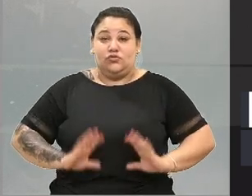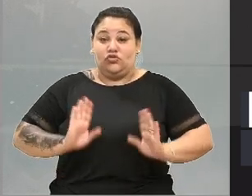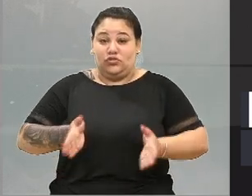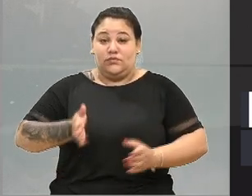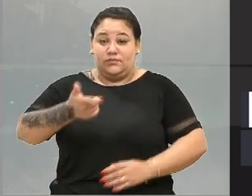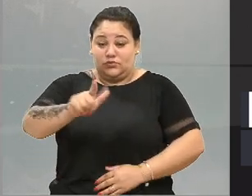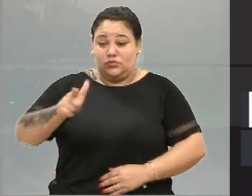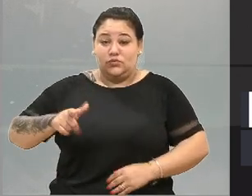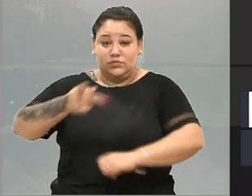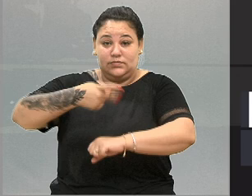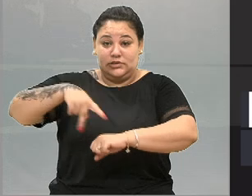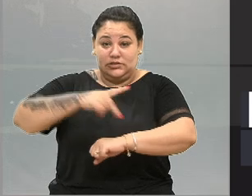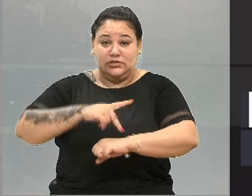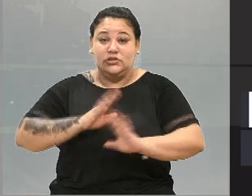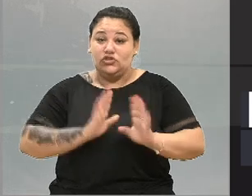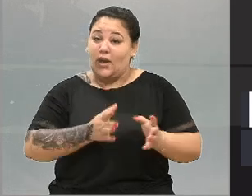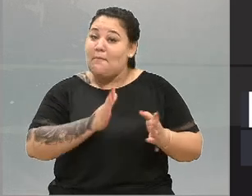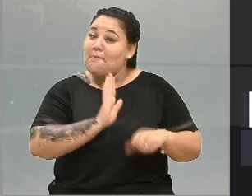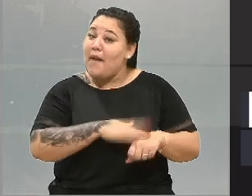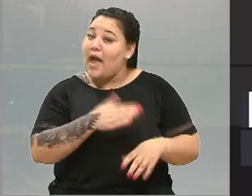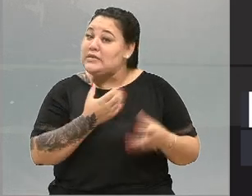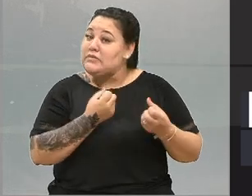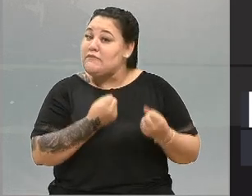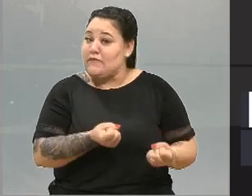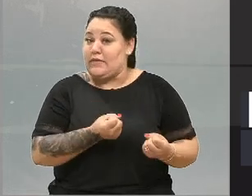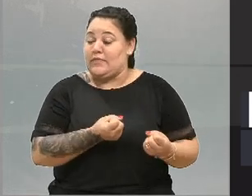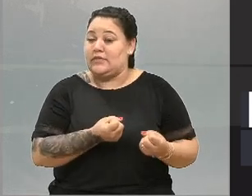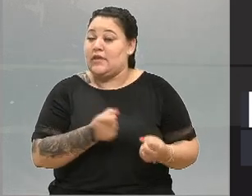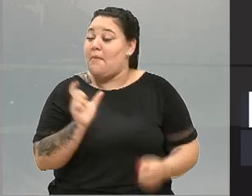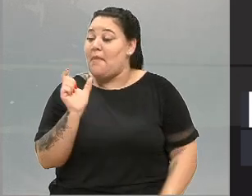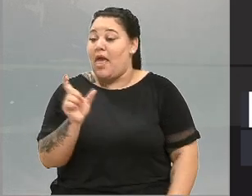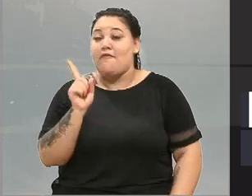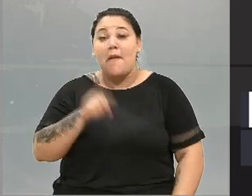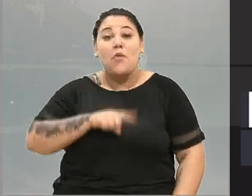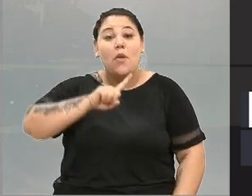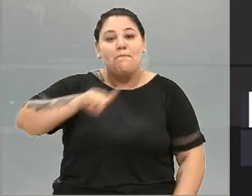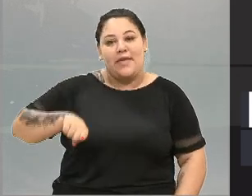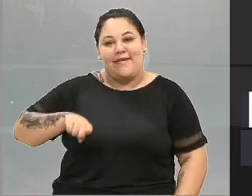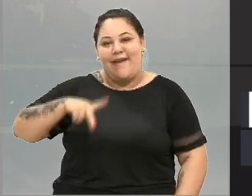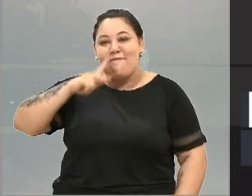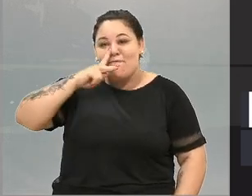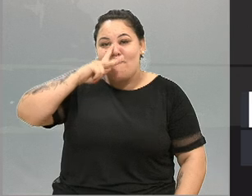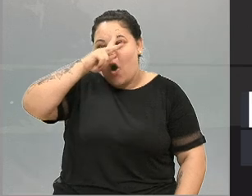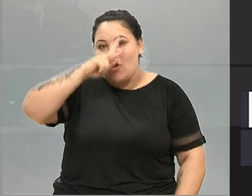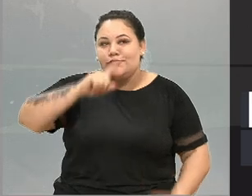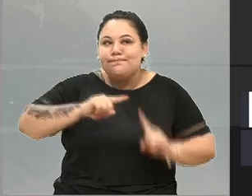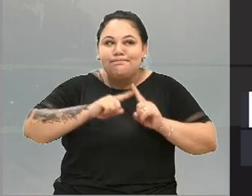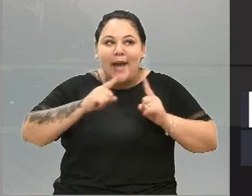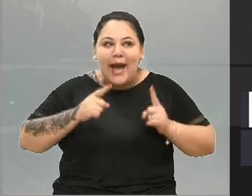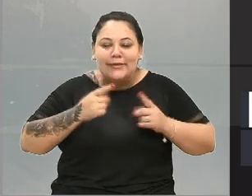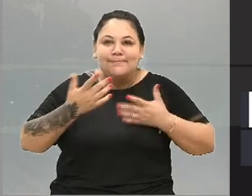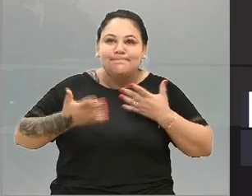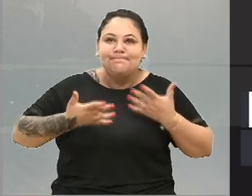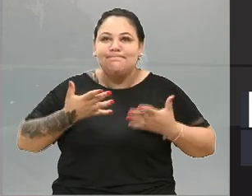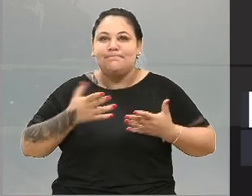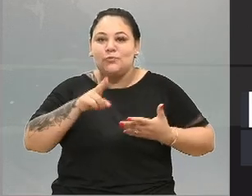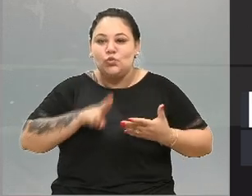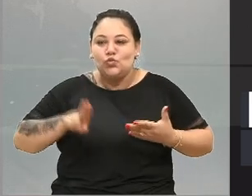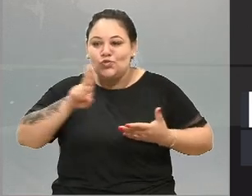têm adotado um endurecimento e, de repente, a palavra proibição ela é forte, mas daqui a pouco restrição, um uso